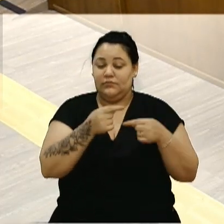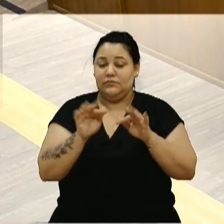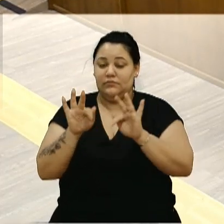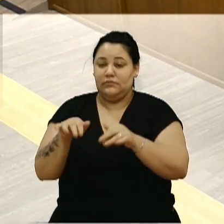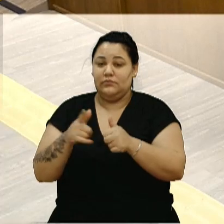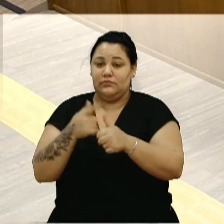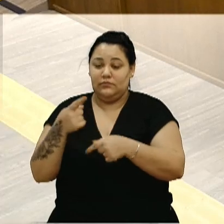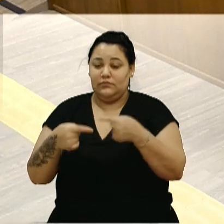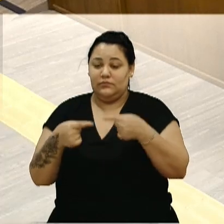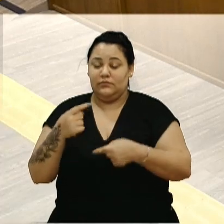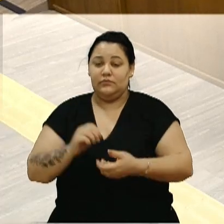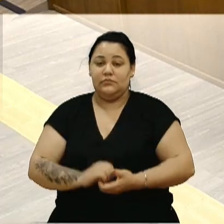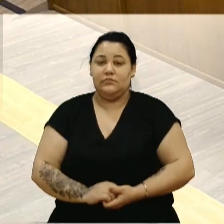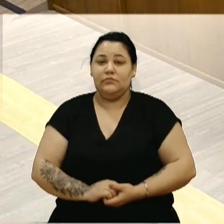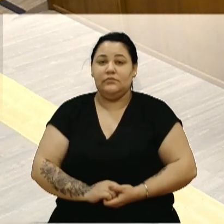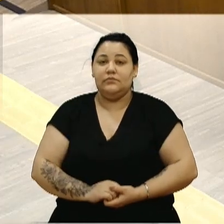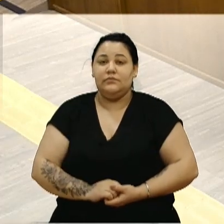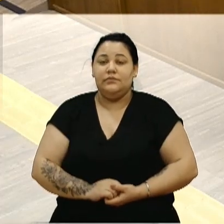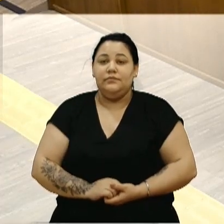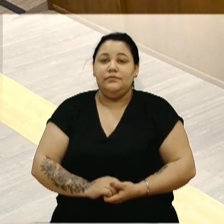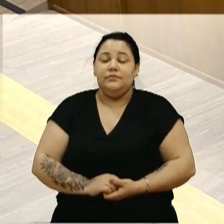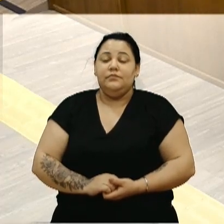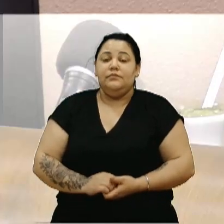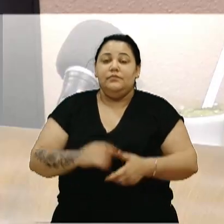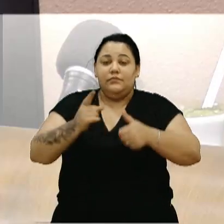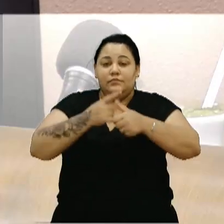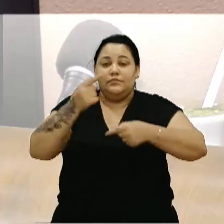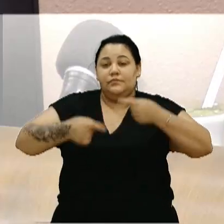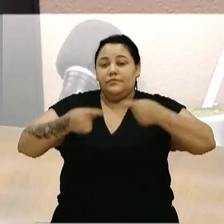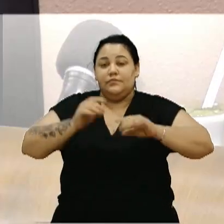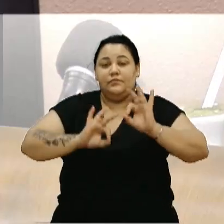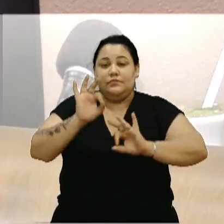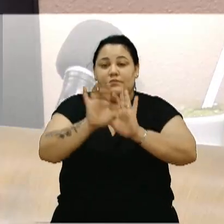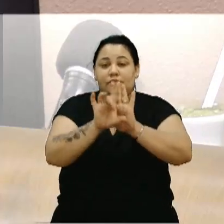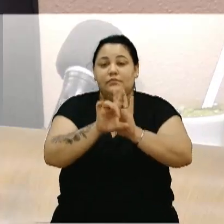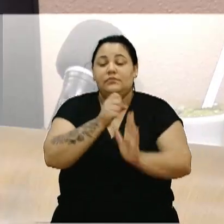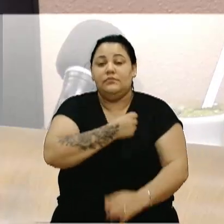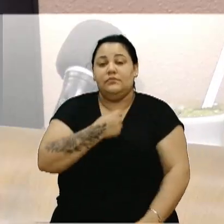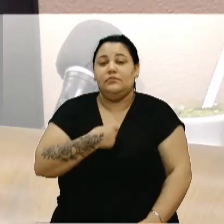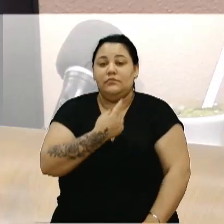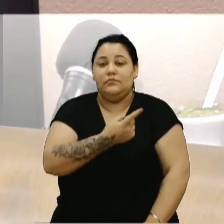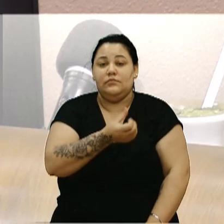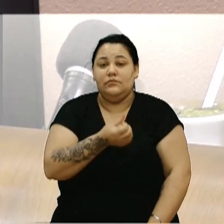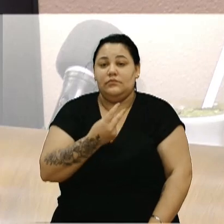primeira discussão. Em primeira discussão, o projeto de lei número